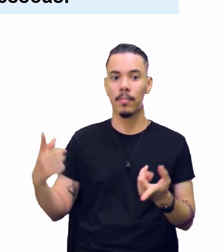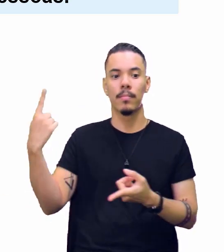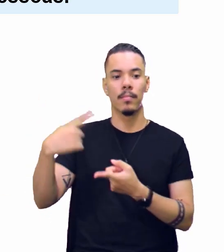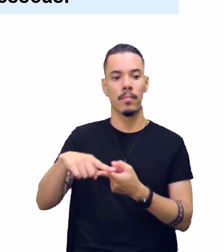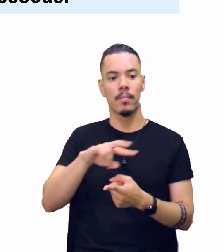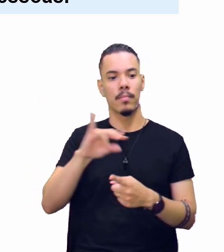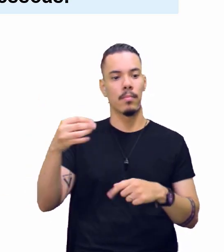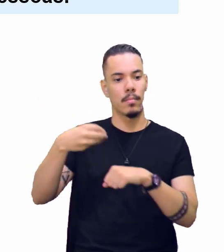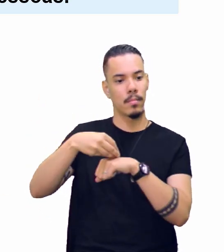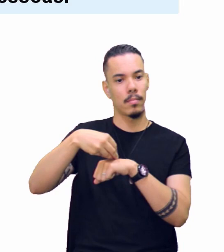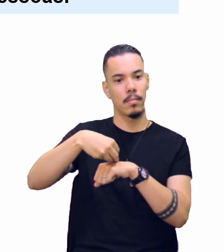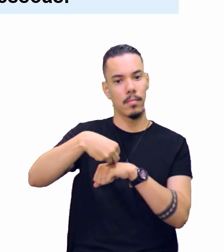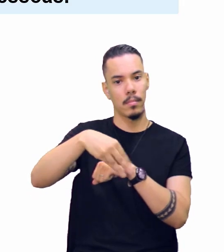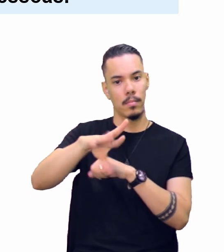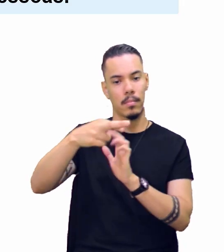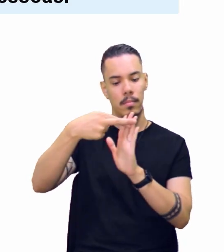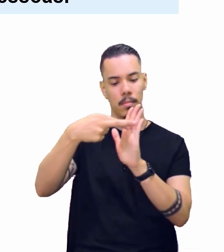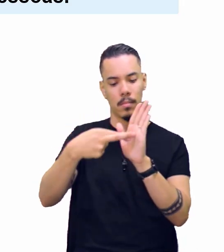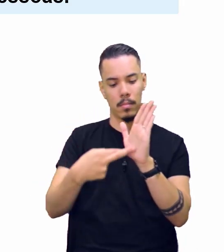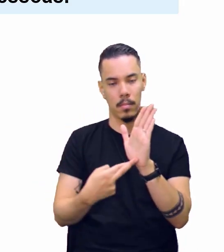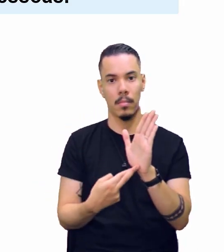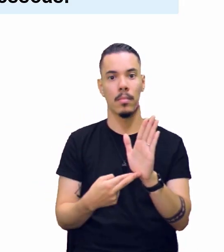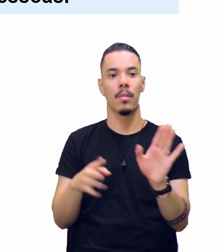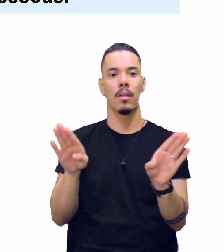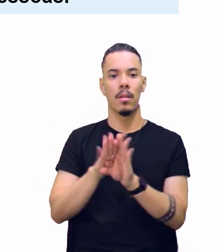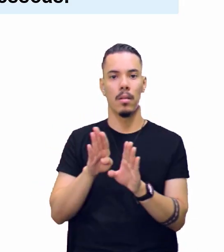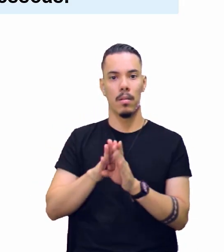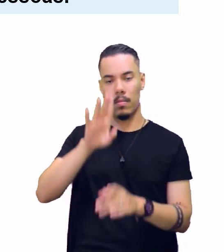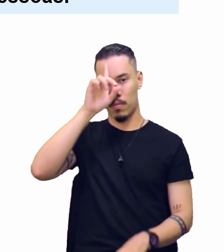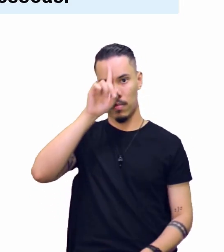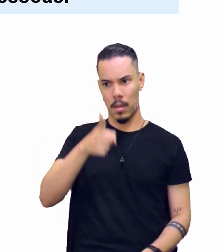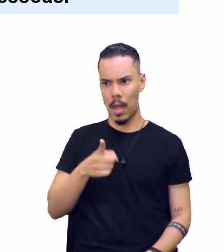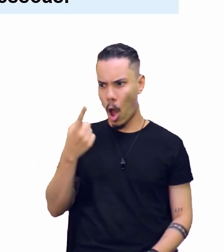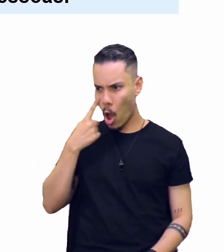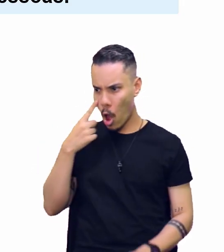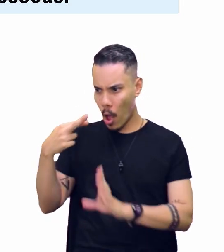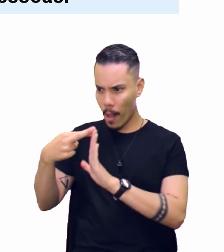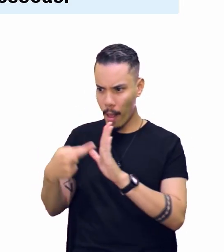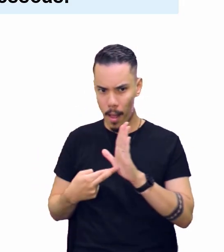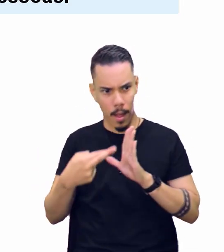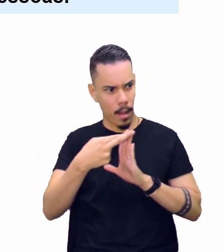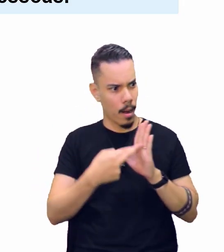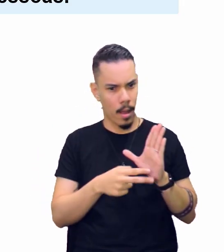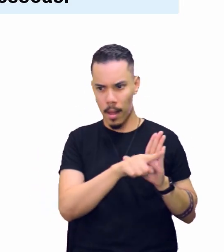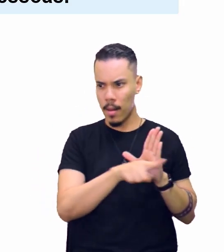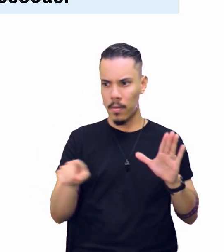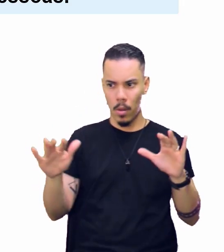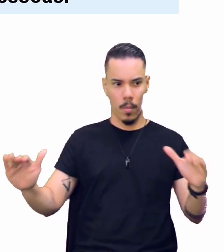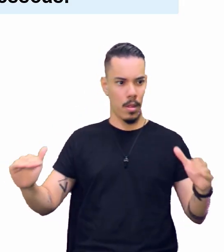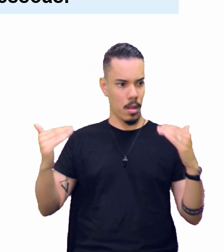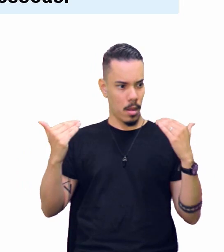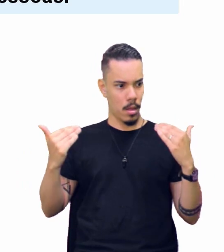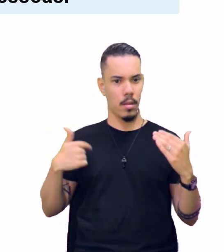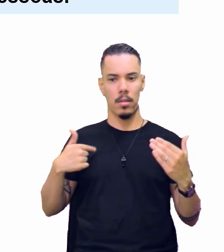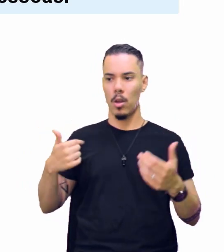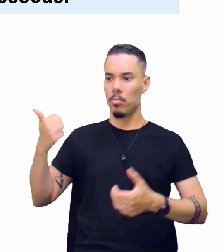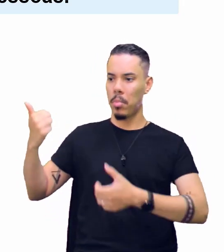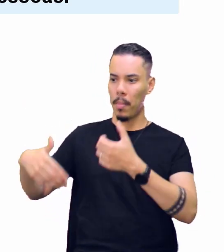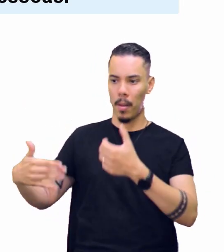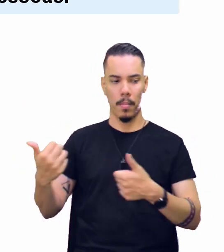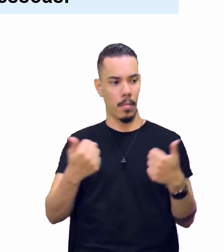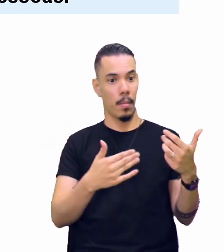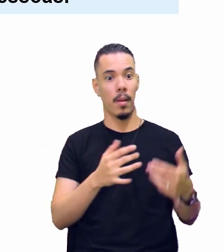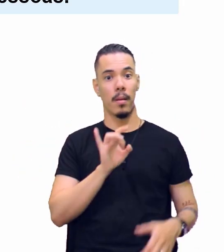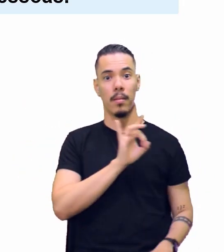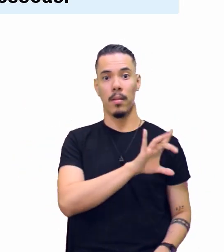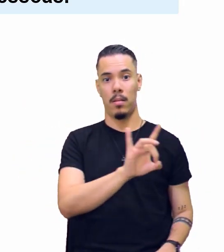ditar, né? É ela que vai dar o comando, ditar as regras que serão seguidas. Tá certo? E cada grupo vai